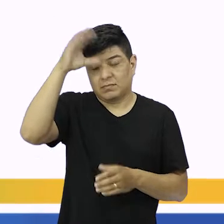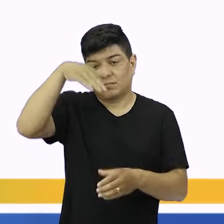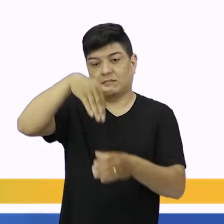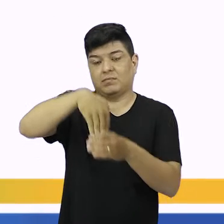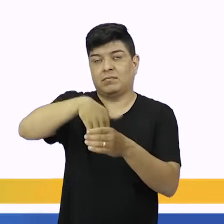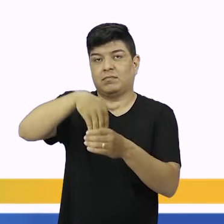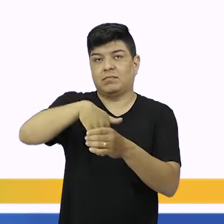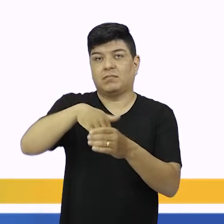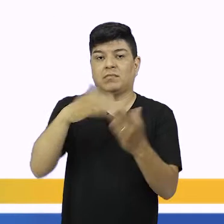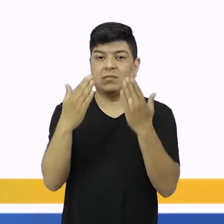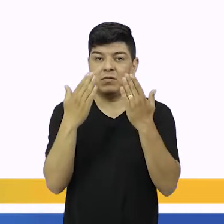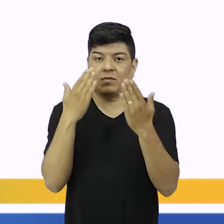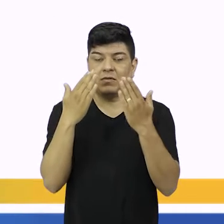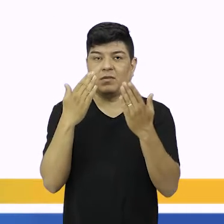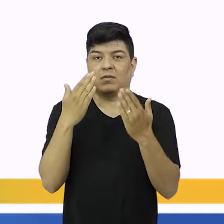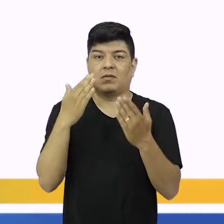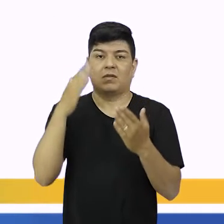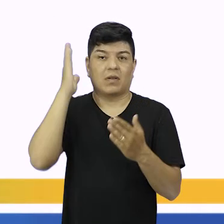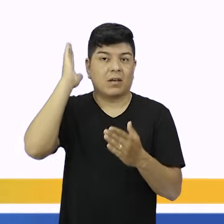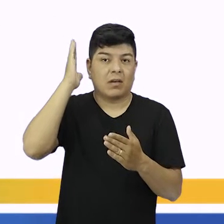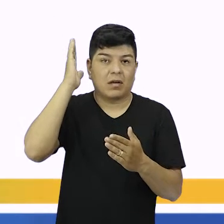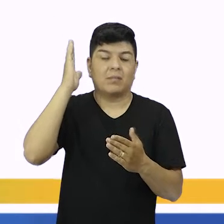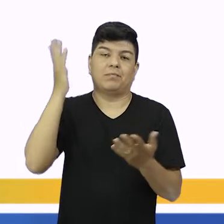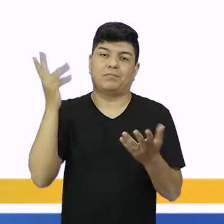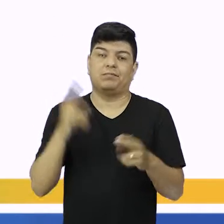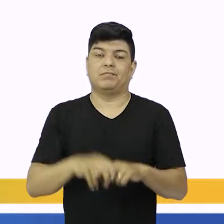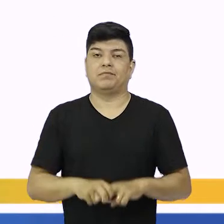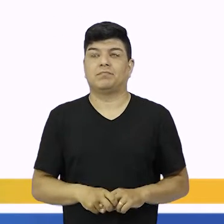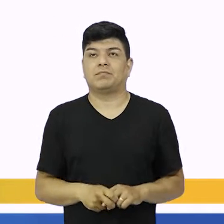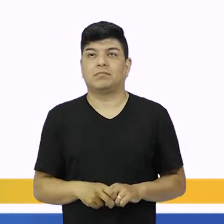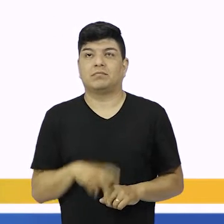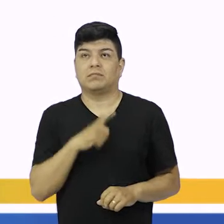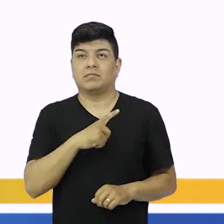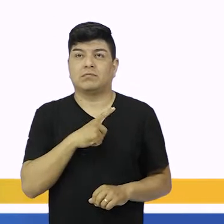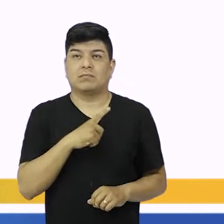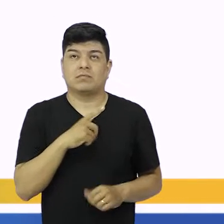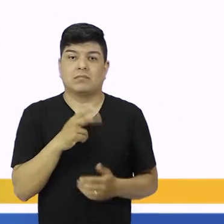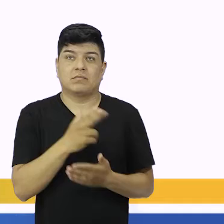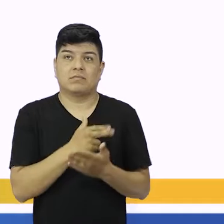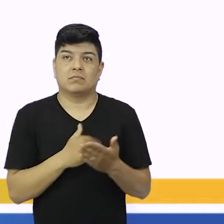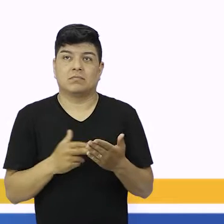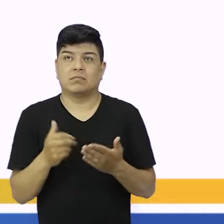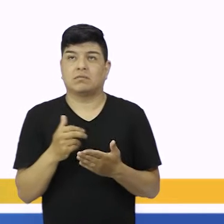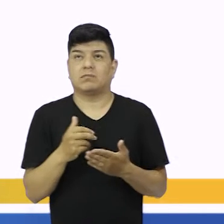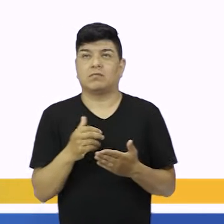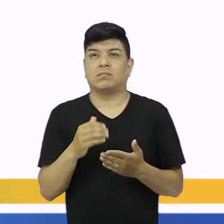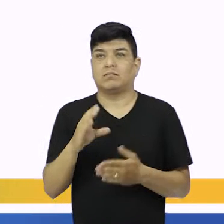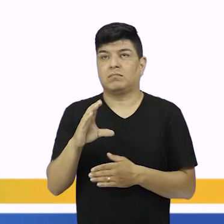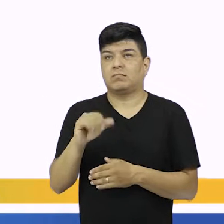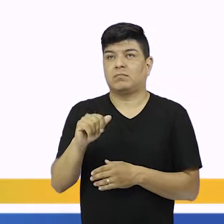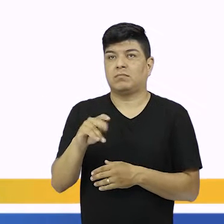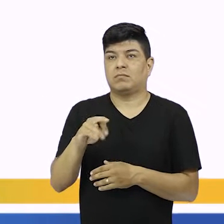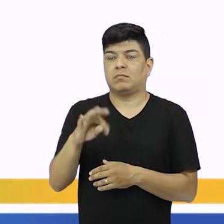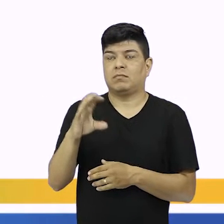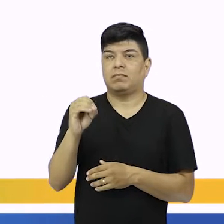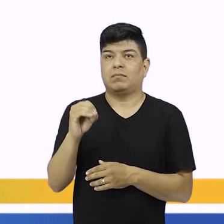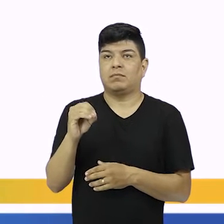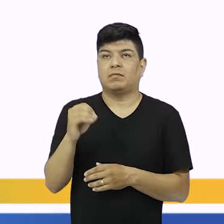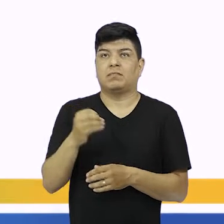voto, né? Sendo comparados a burros e bestas, né? Aí a gente tem a charge sobre o voto de cabresto, né? Na campanha eleitoral